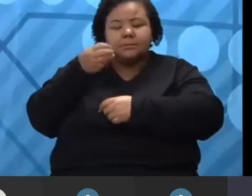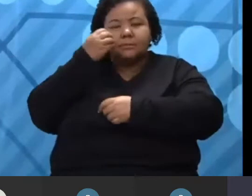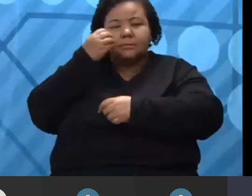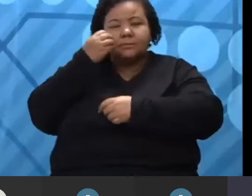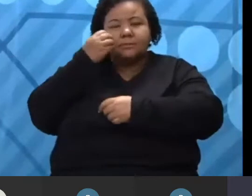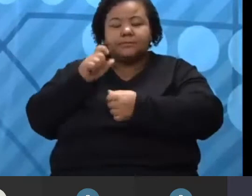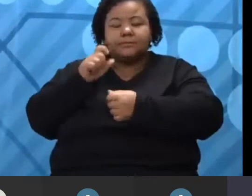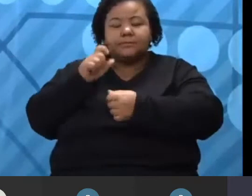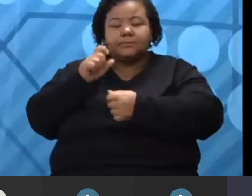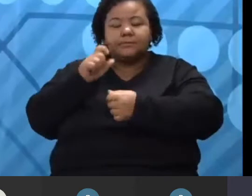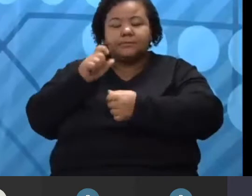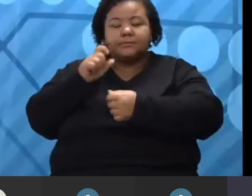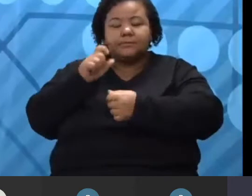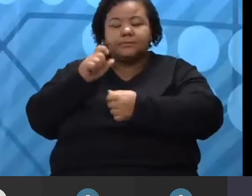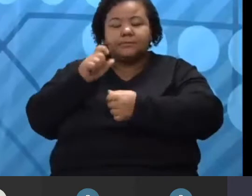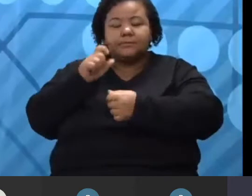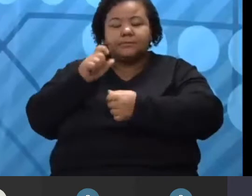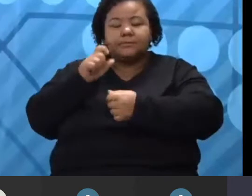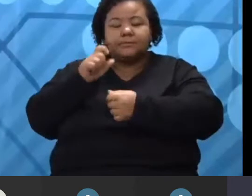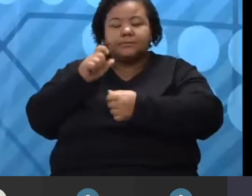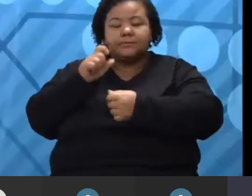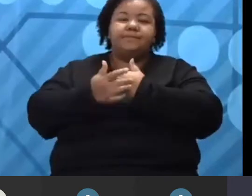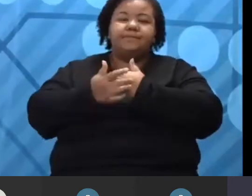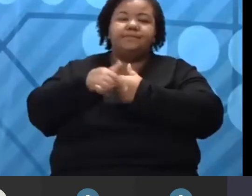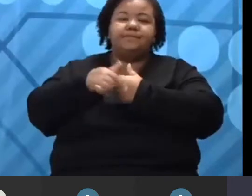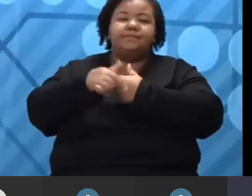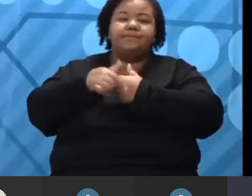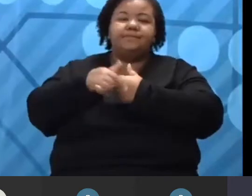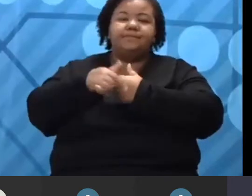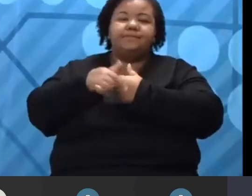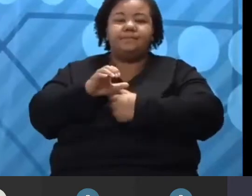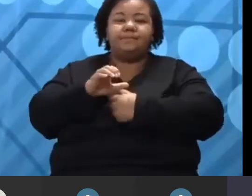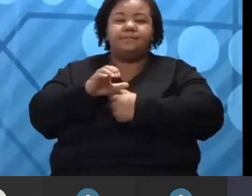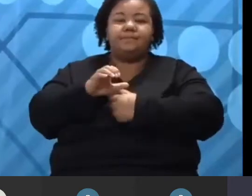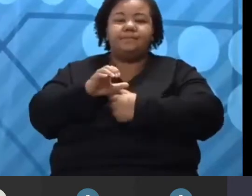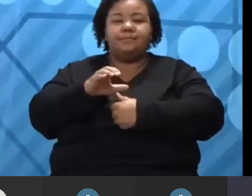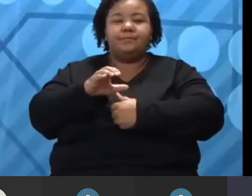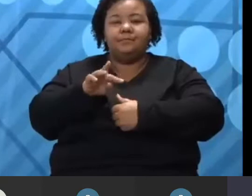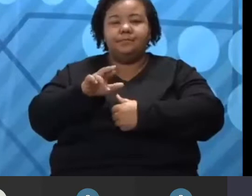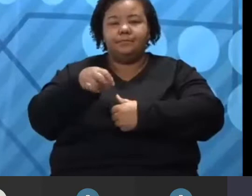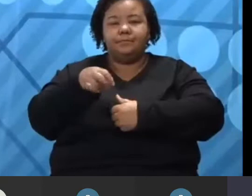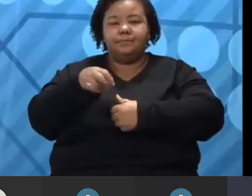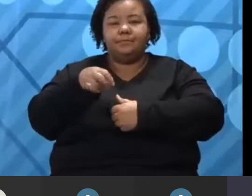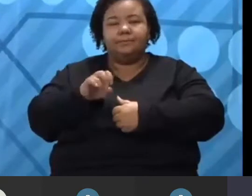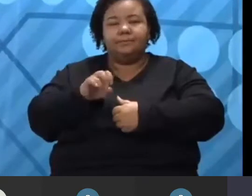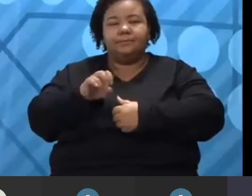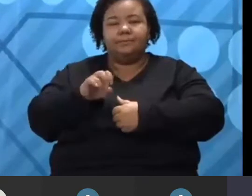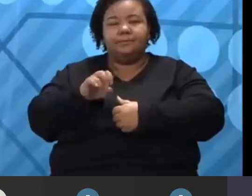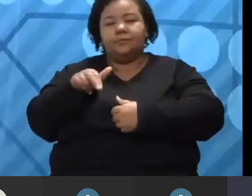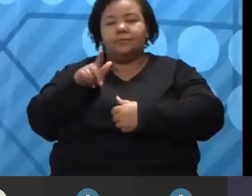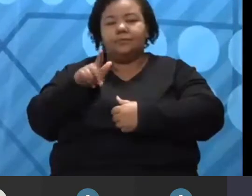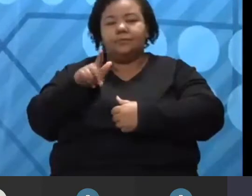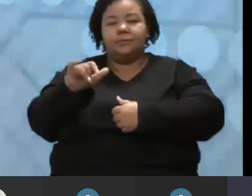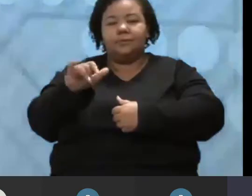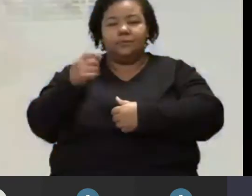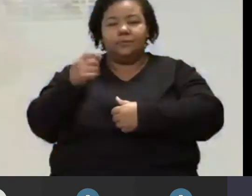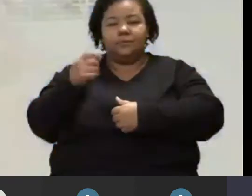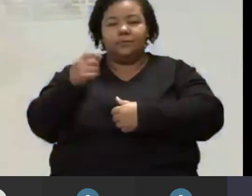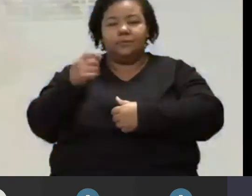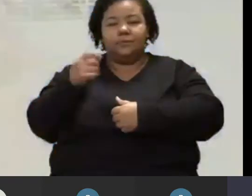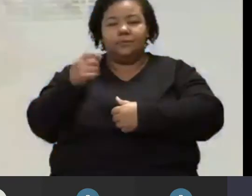de identificação da célula bacteriana ou da célula fúngica. Vamos ao vídeo para ver como realiza essa técnica